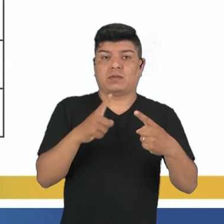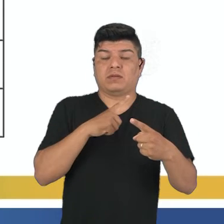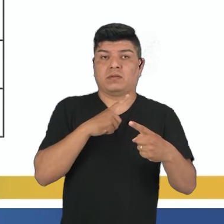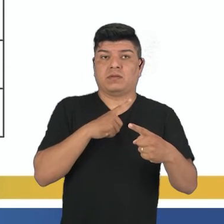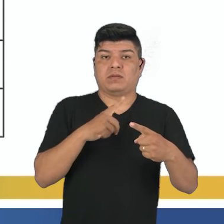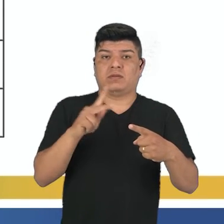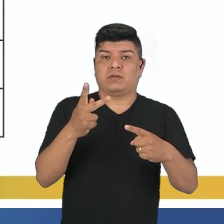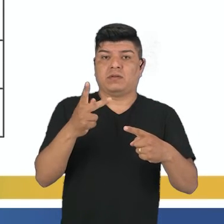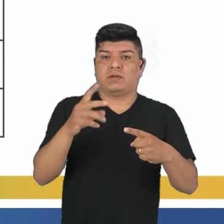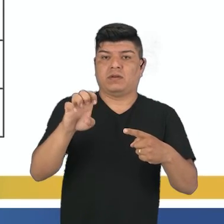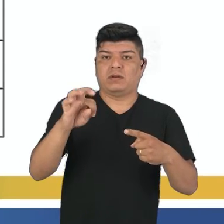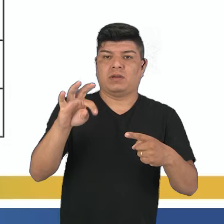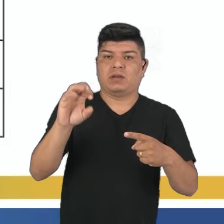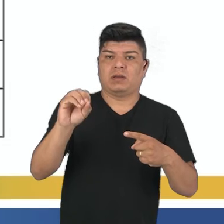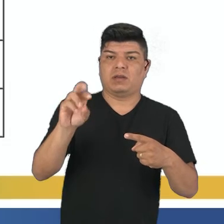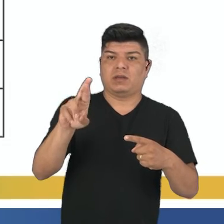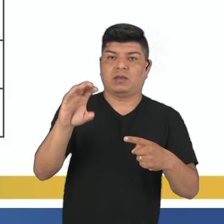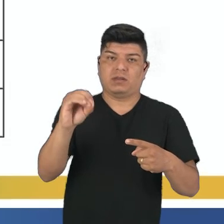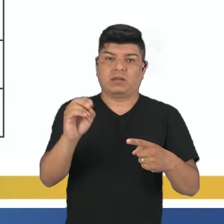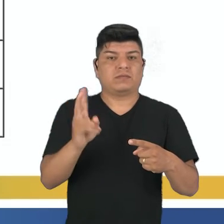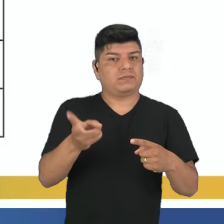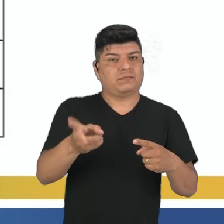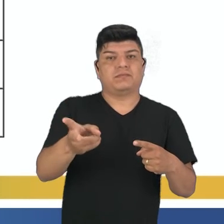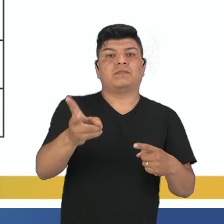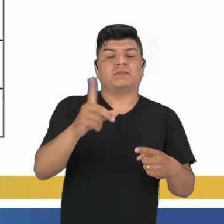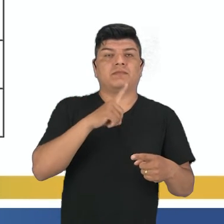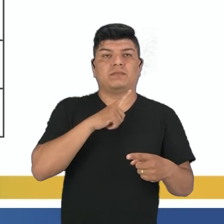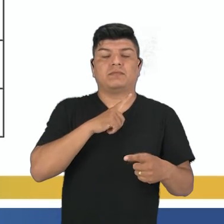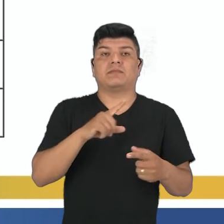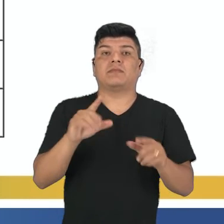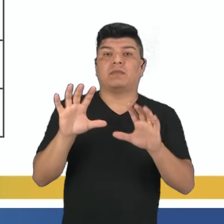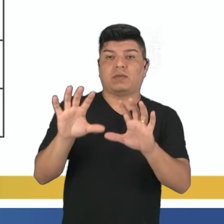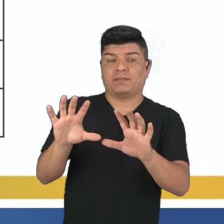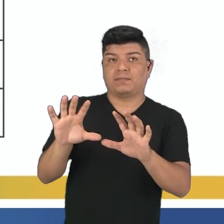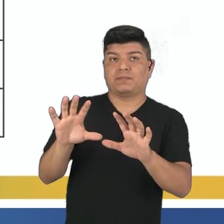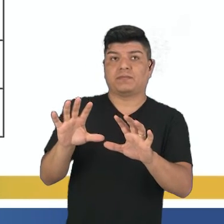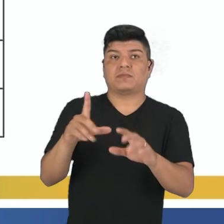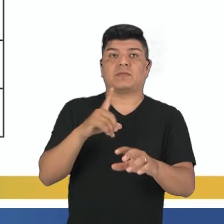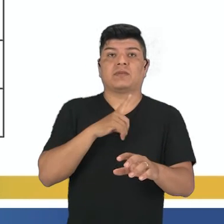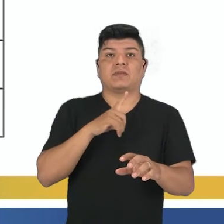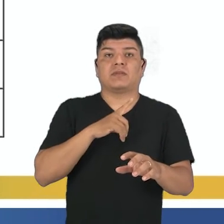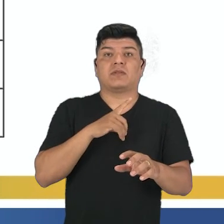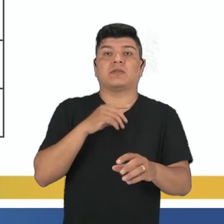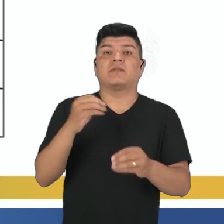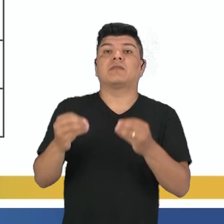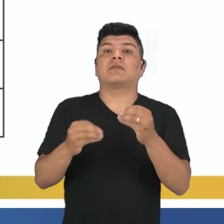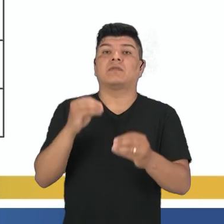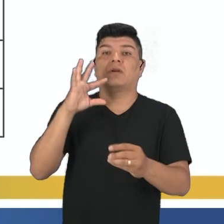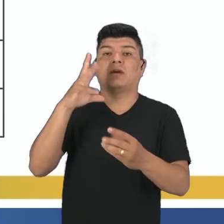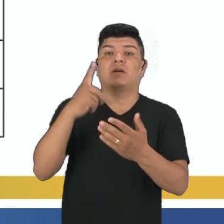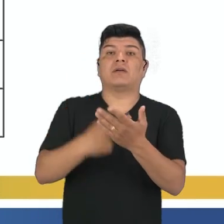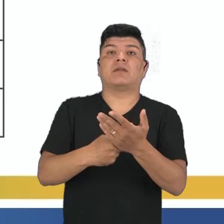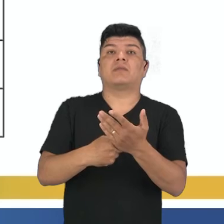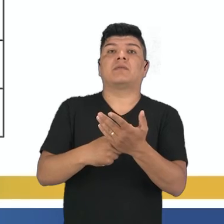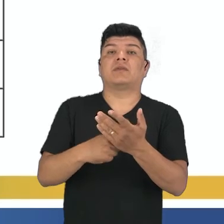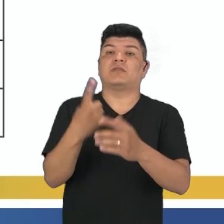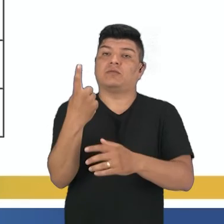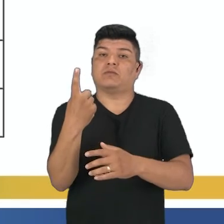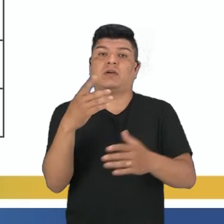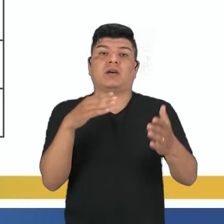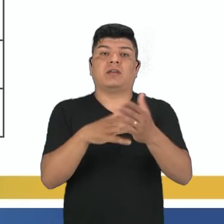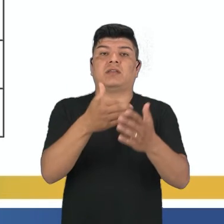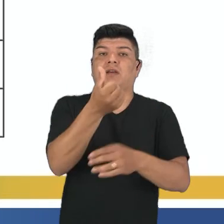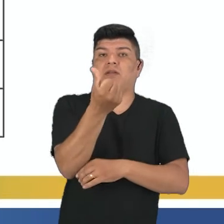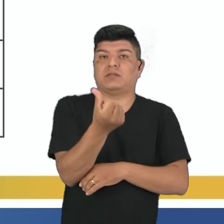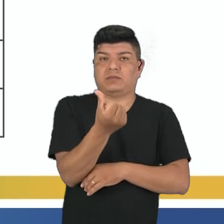possui heterozigosidade e assim sucessivamente. Desse modo, nós vamos ter a probabilidade de 1 para 16